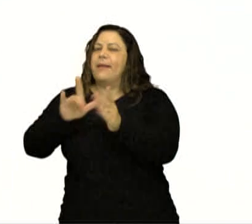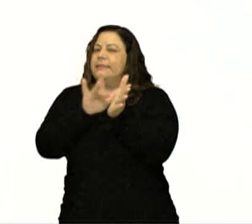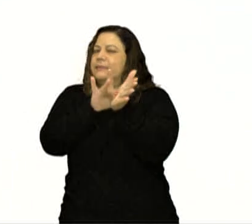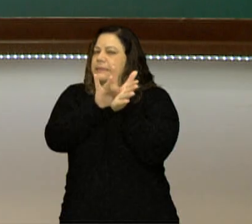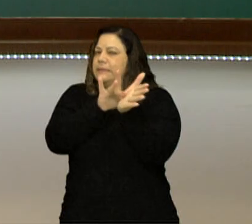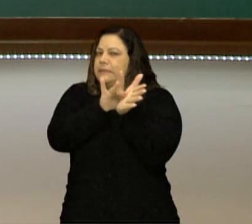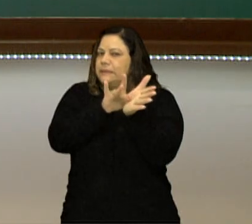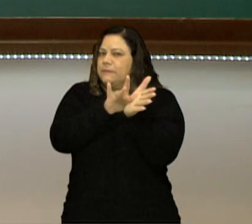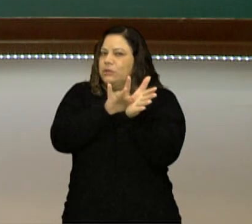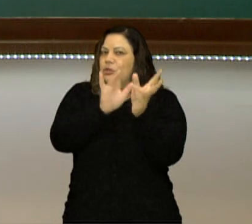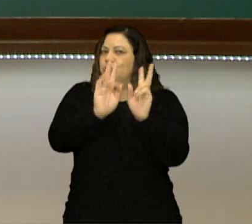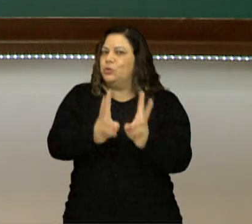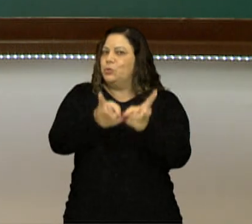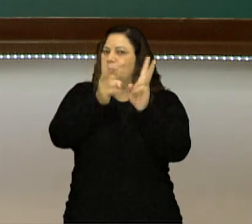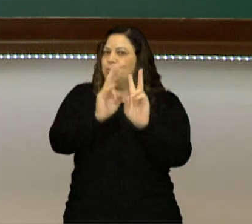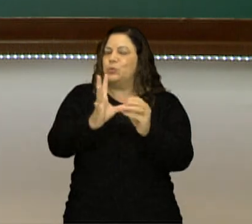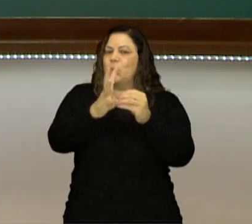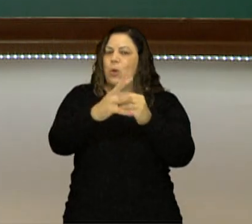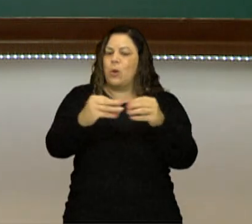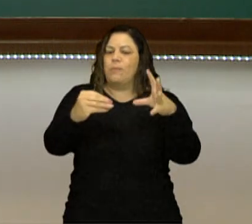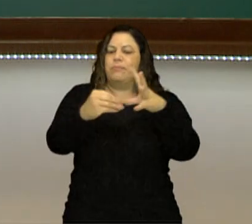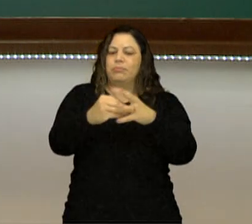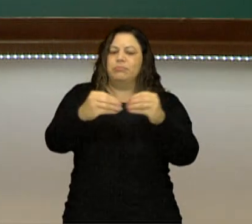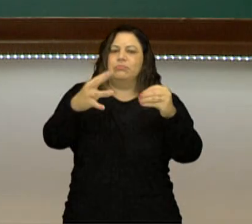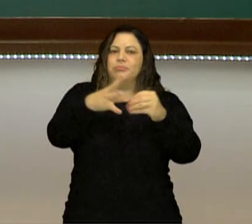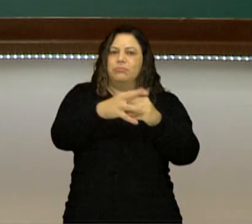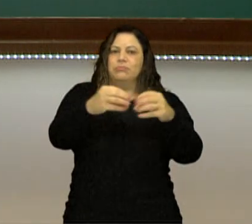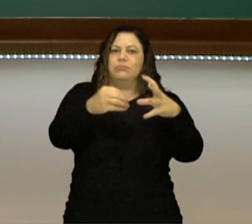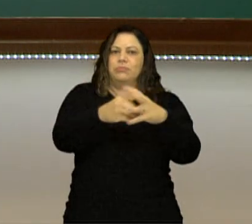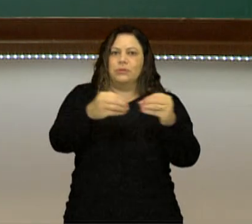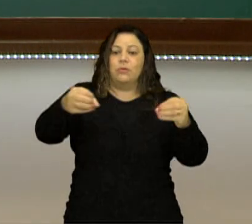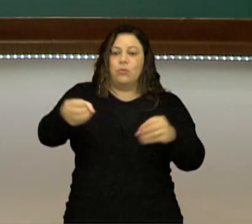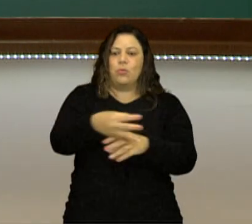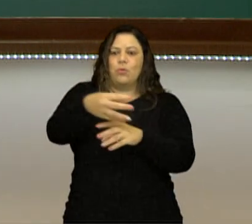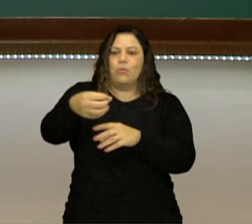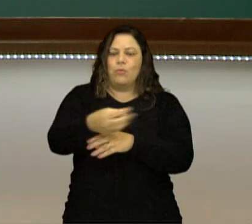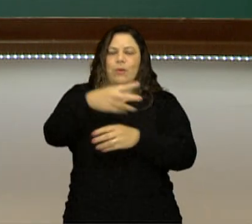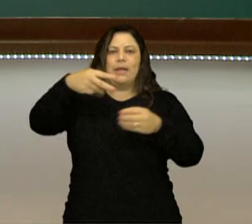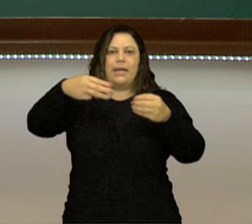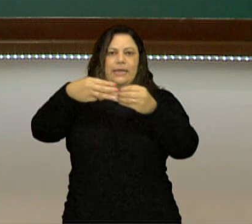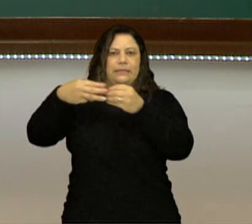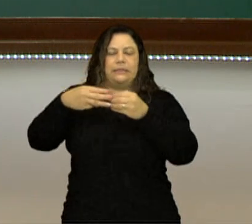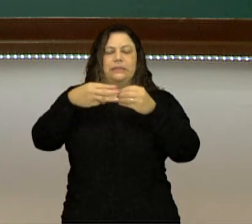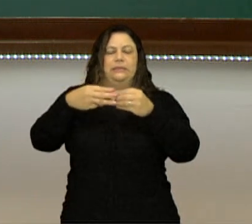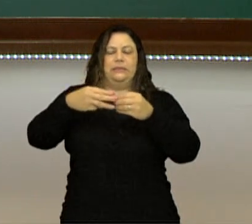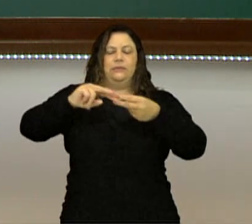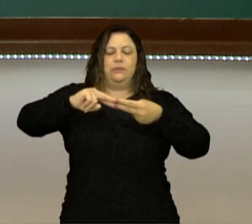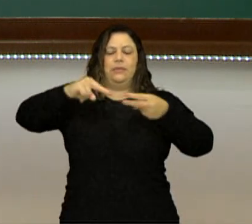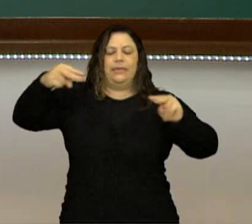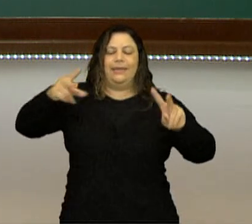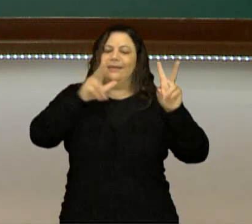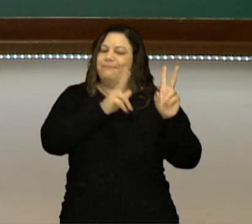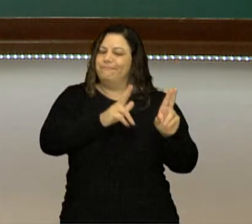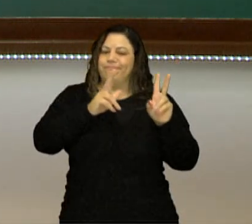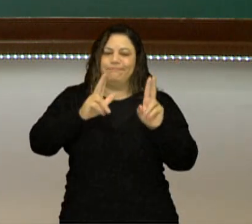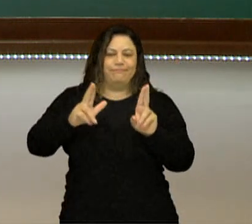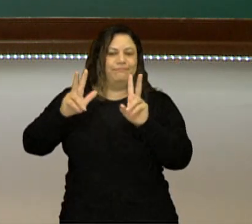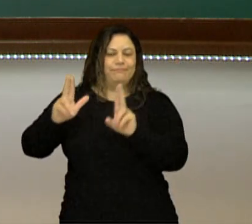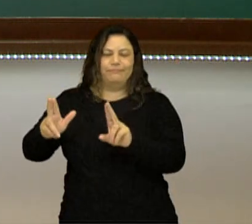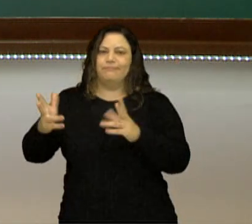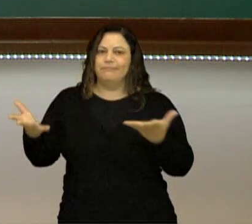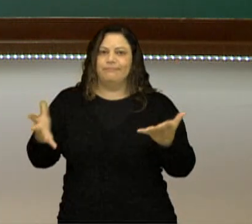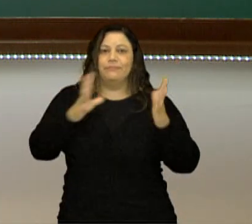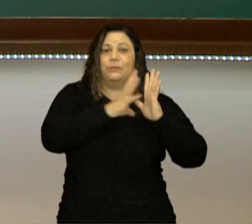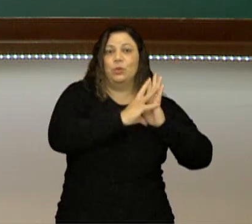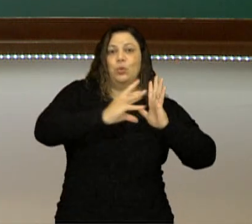e continua se multiplicando em novas células que têm todas o mesmo DNA danificado como a primeira célula anormal.